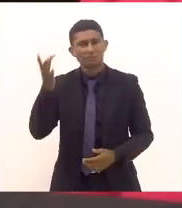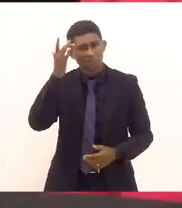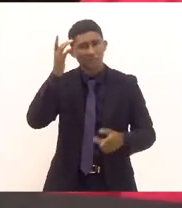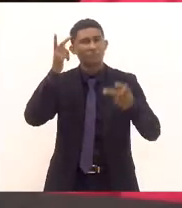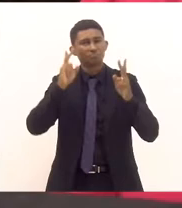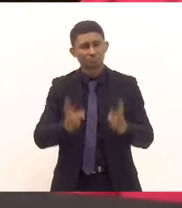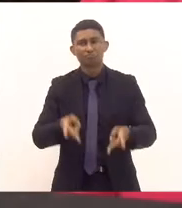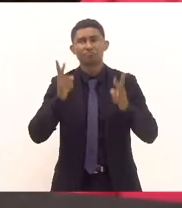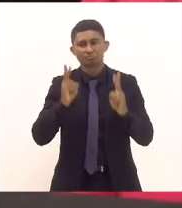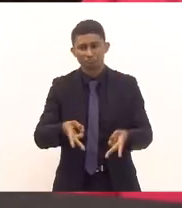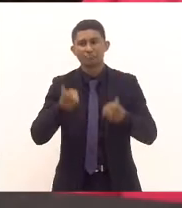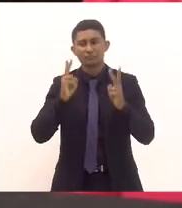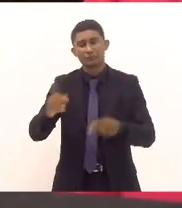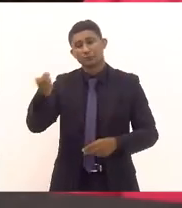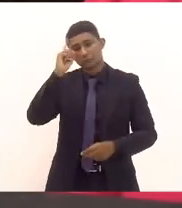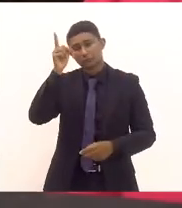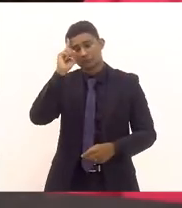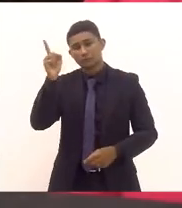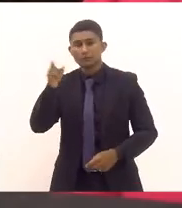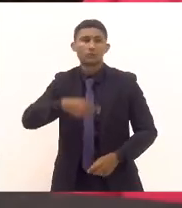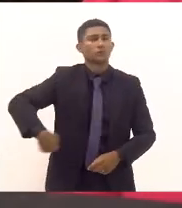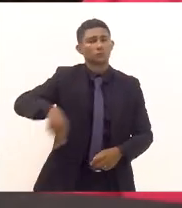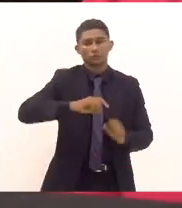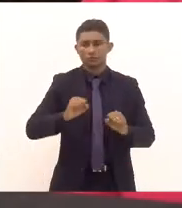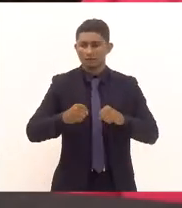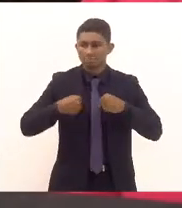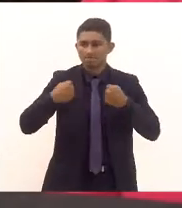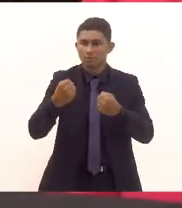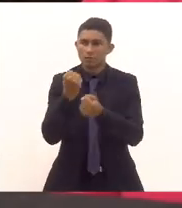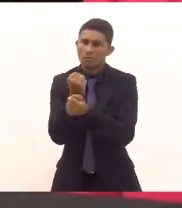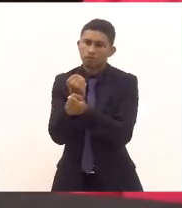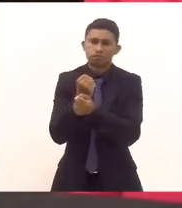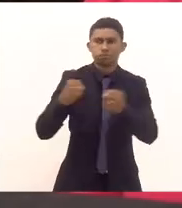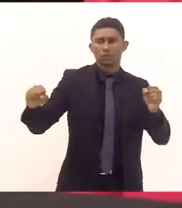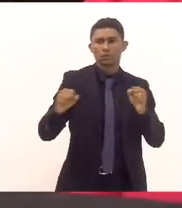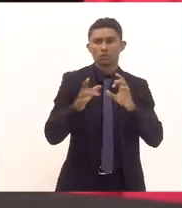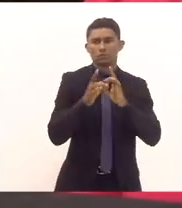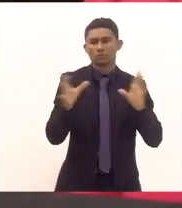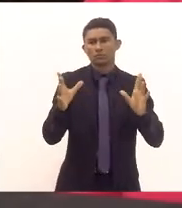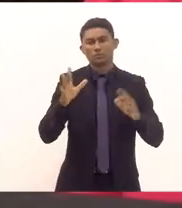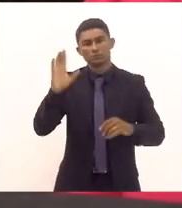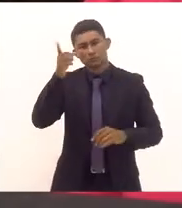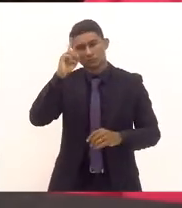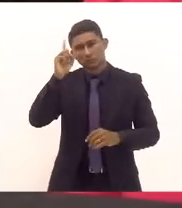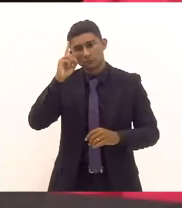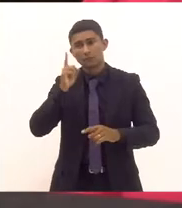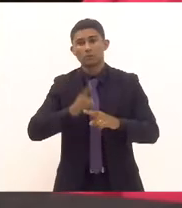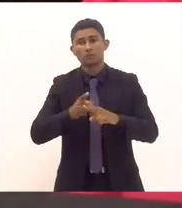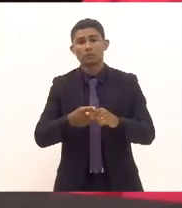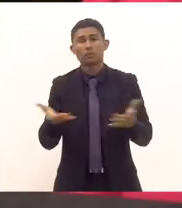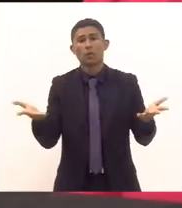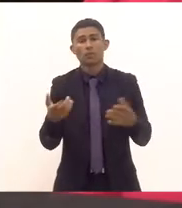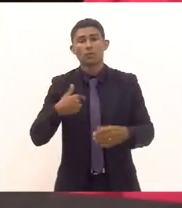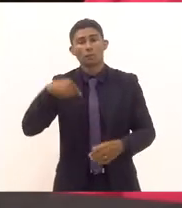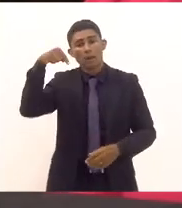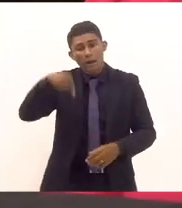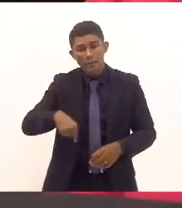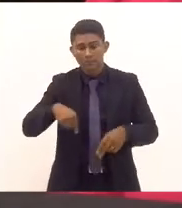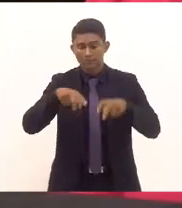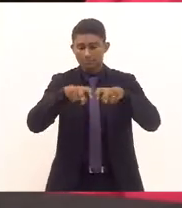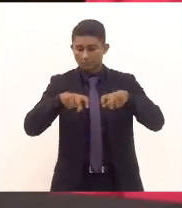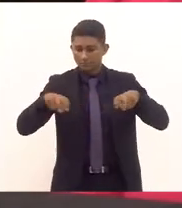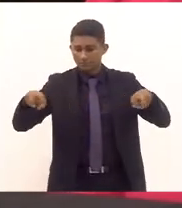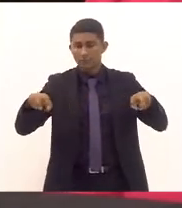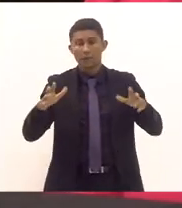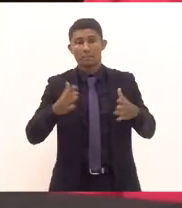sendo conquistada por cada dia porque o outro só um hoje ele está nessa mesa comentando de um motivo